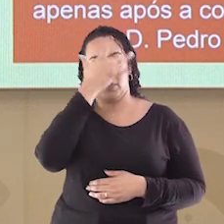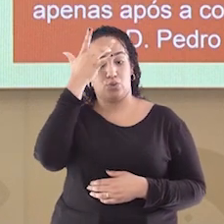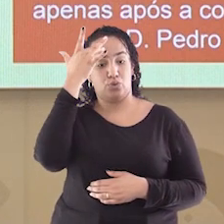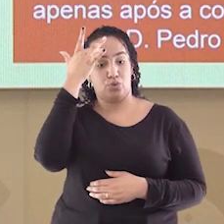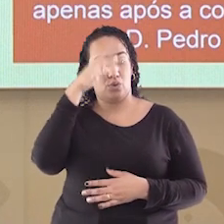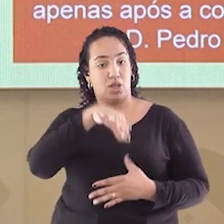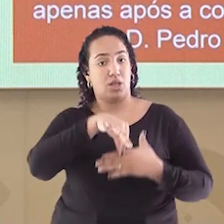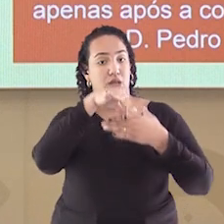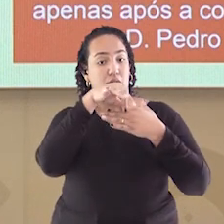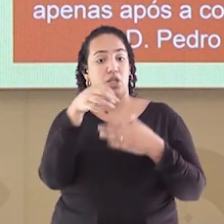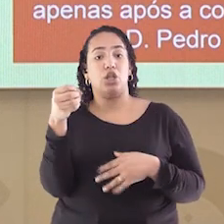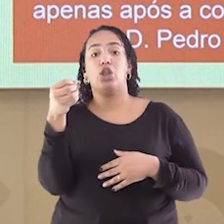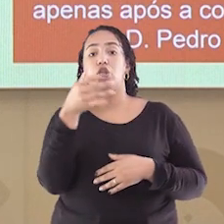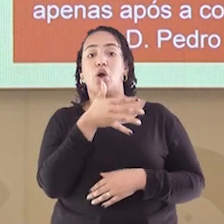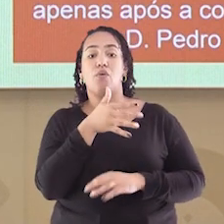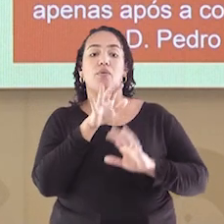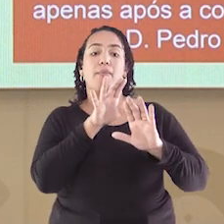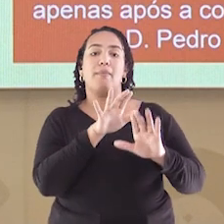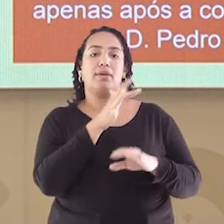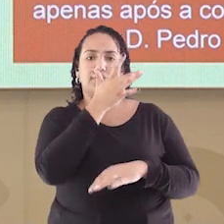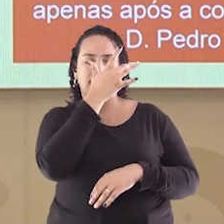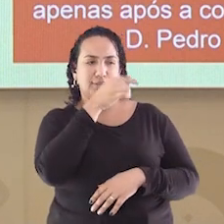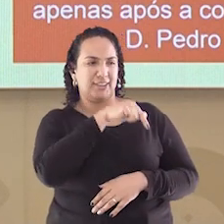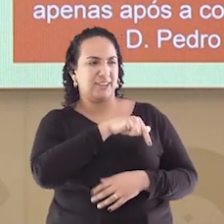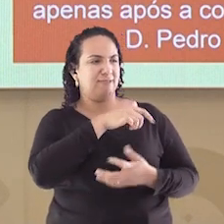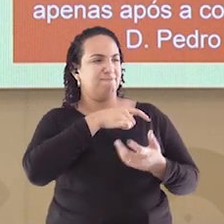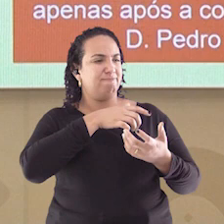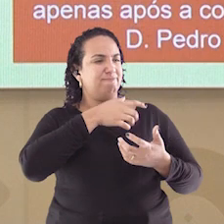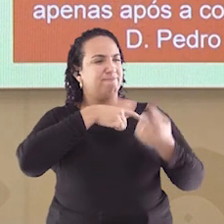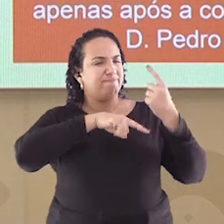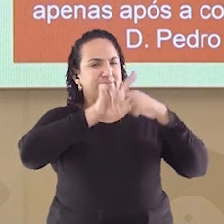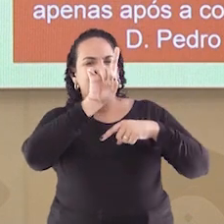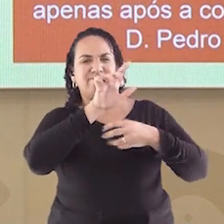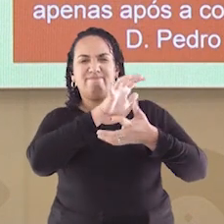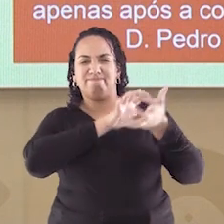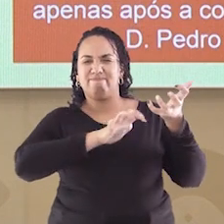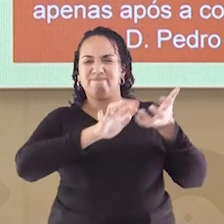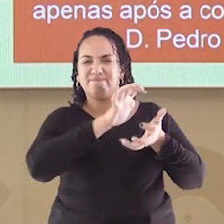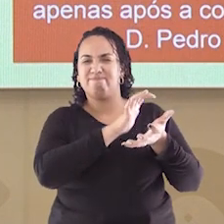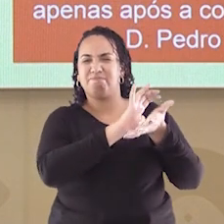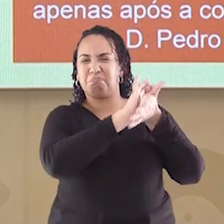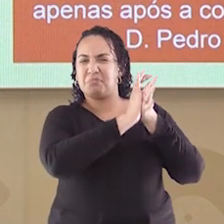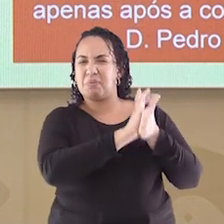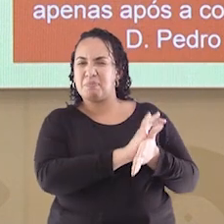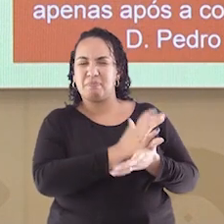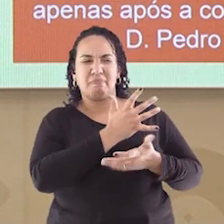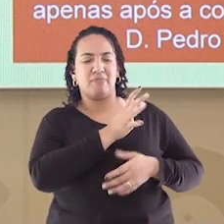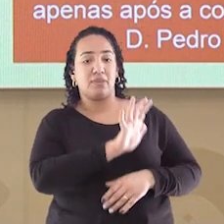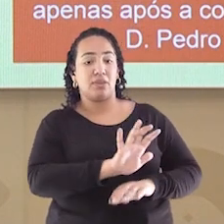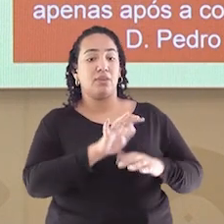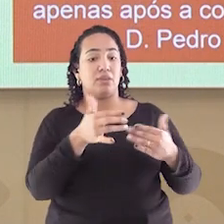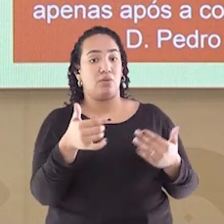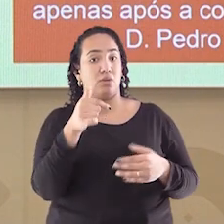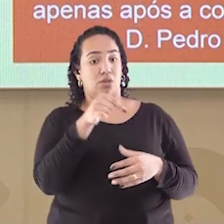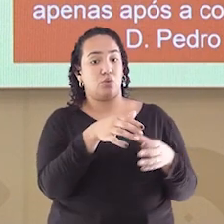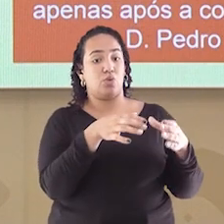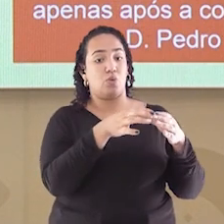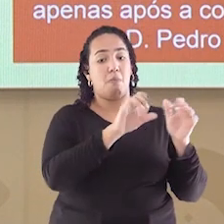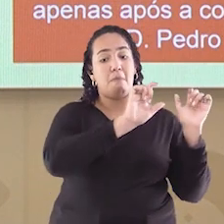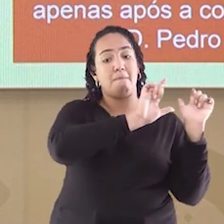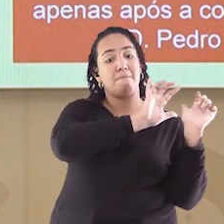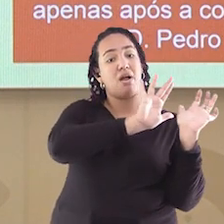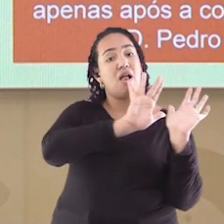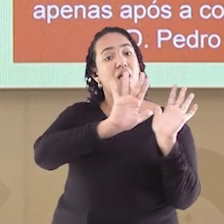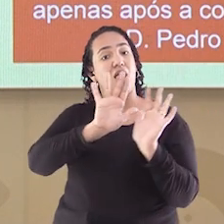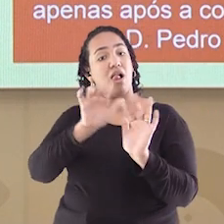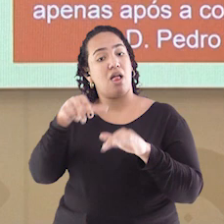para a província. Só que revoltados com a opressão e autoritarismo do novo governador, os cabanos atacaram o